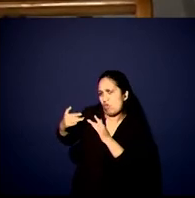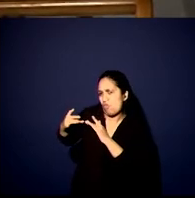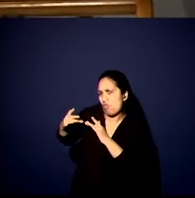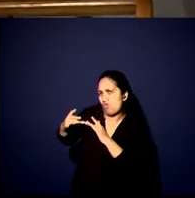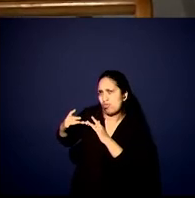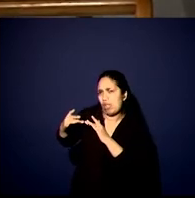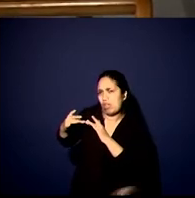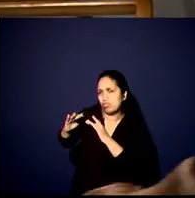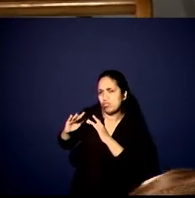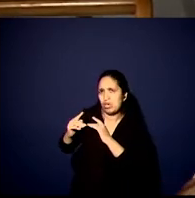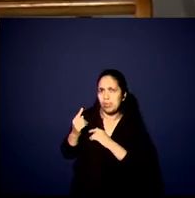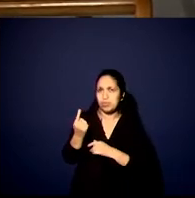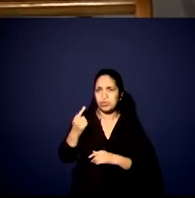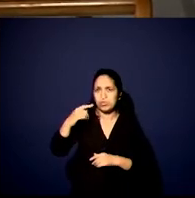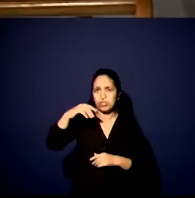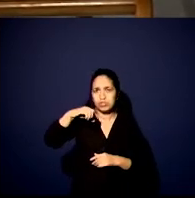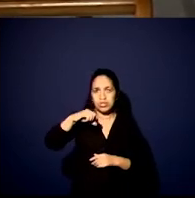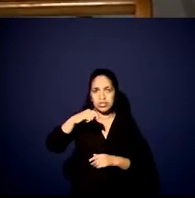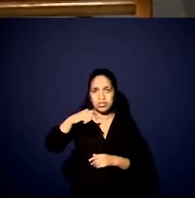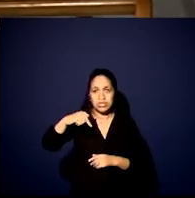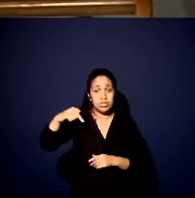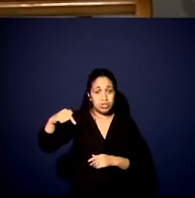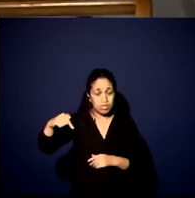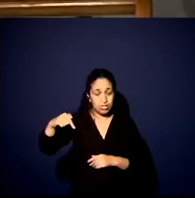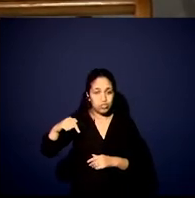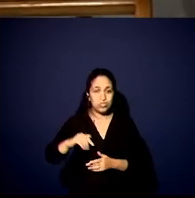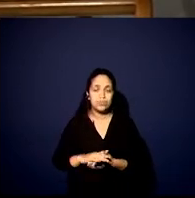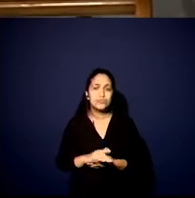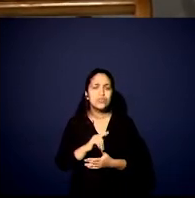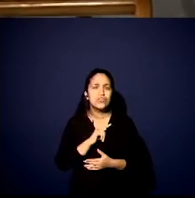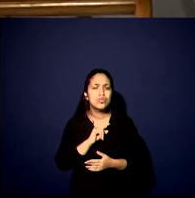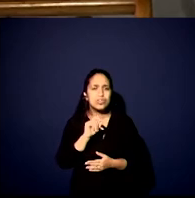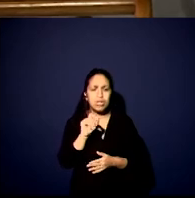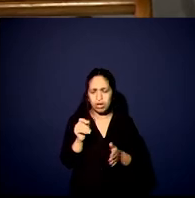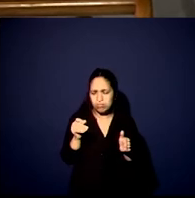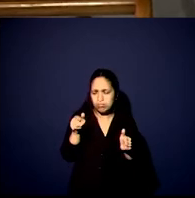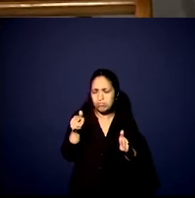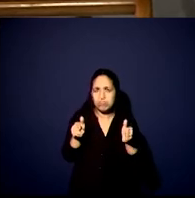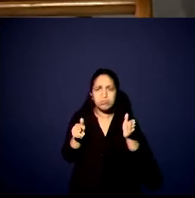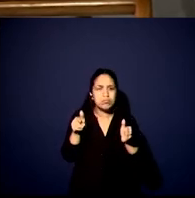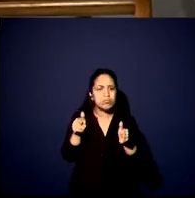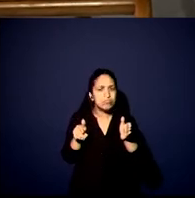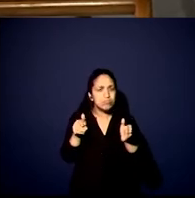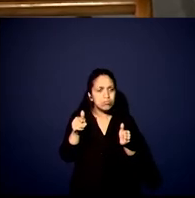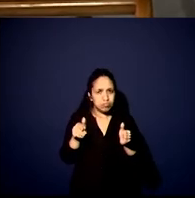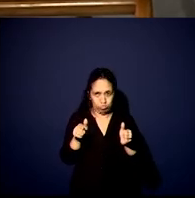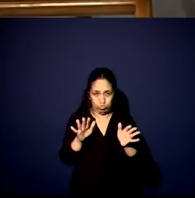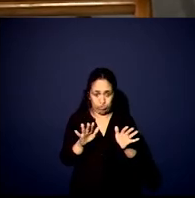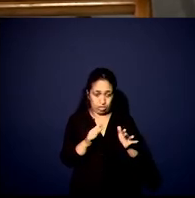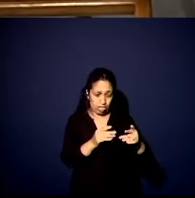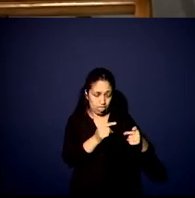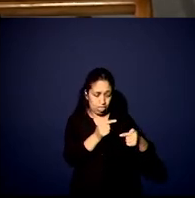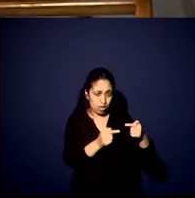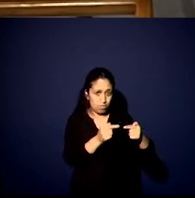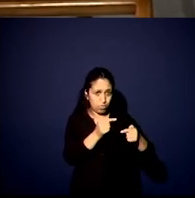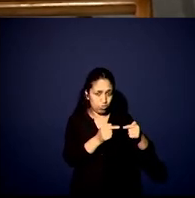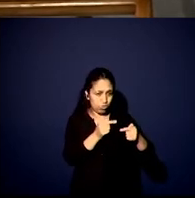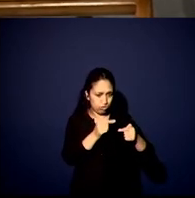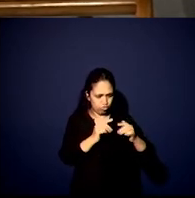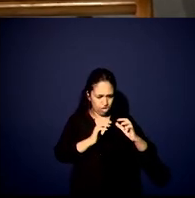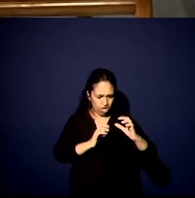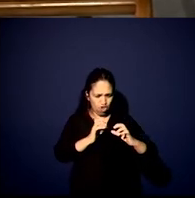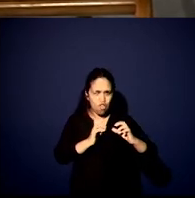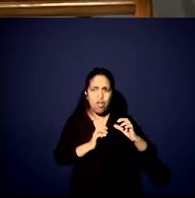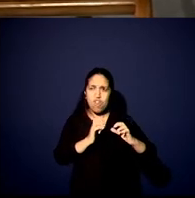isso aí de 1987 nós temos um período em que a política compunha os seus conflitos